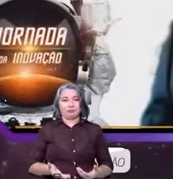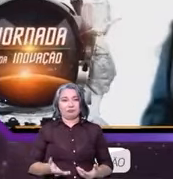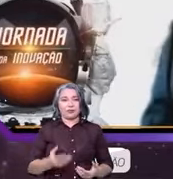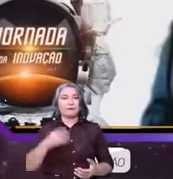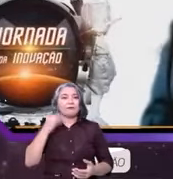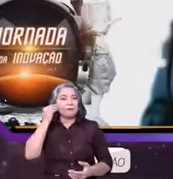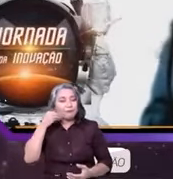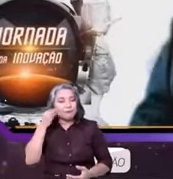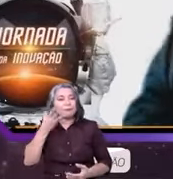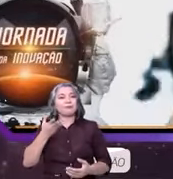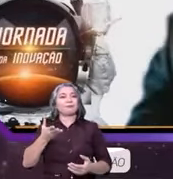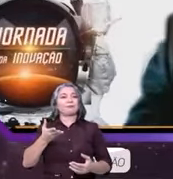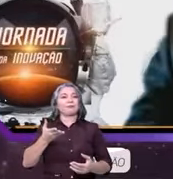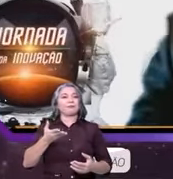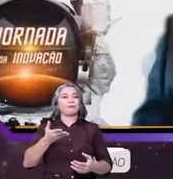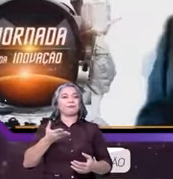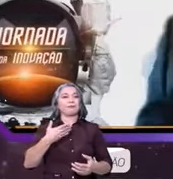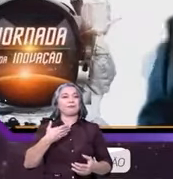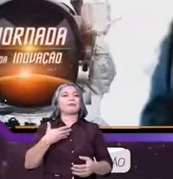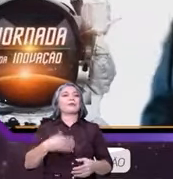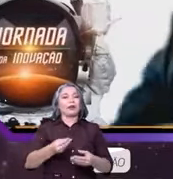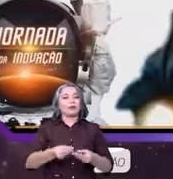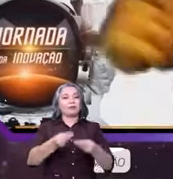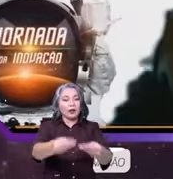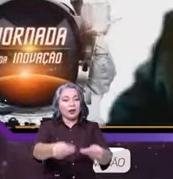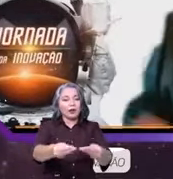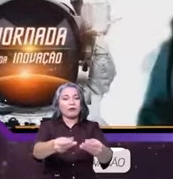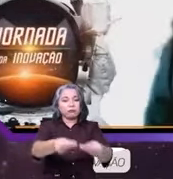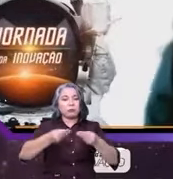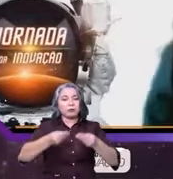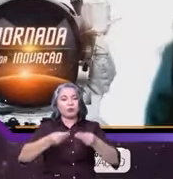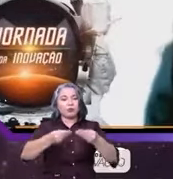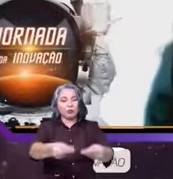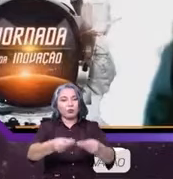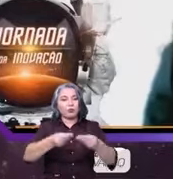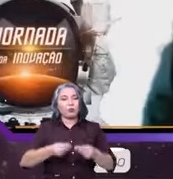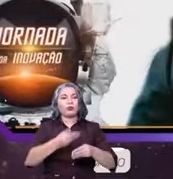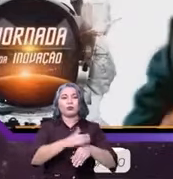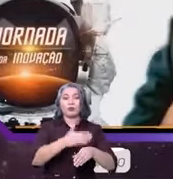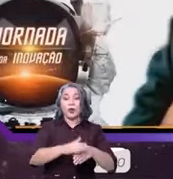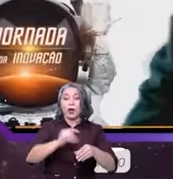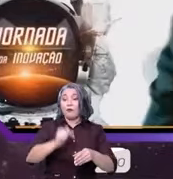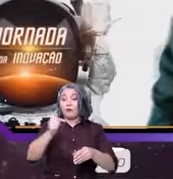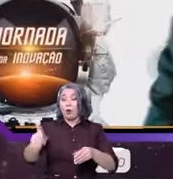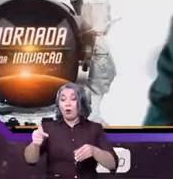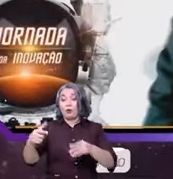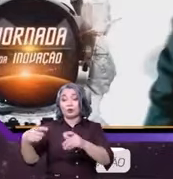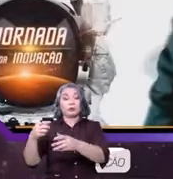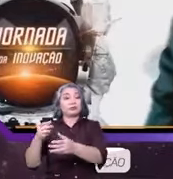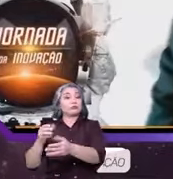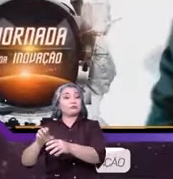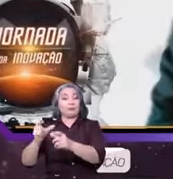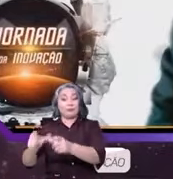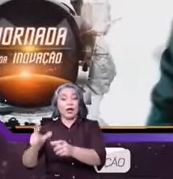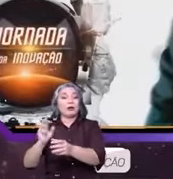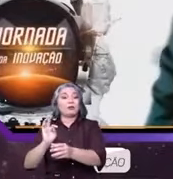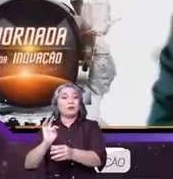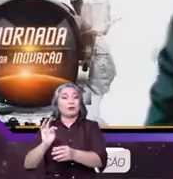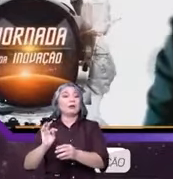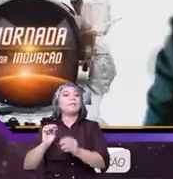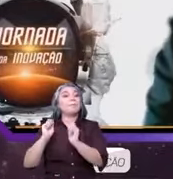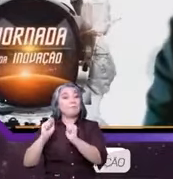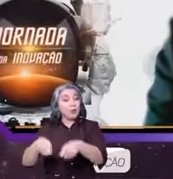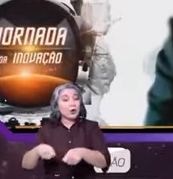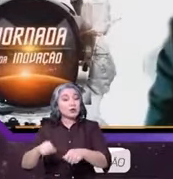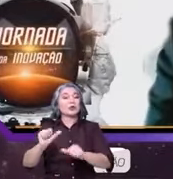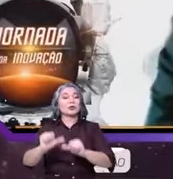Teste. Entregue, use e siga para o próximo. Isso muda, pode mudar a realidade do Poder Judiciário.